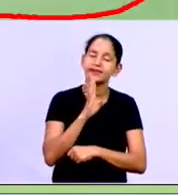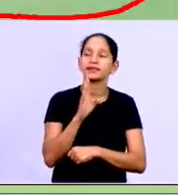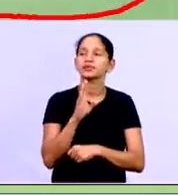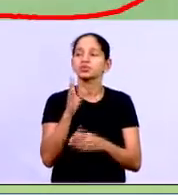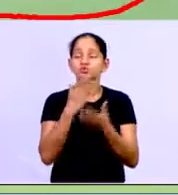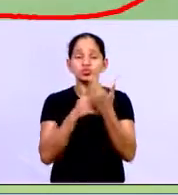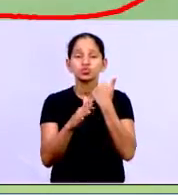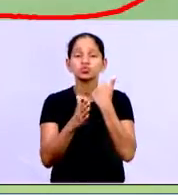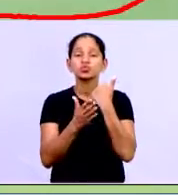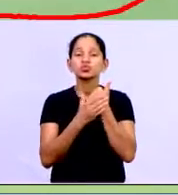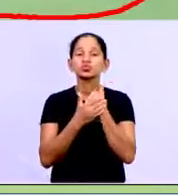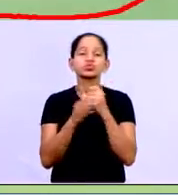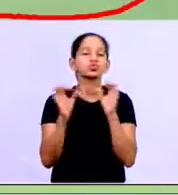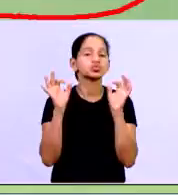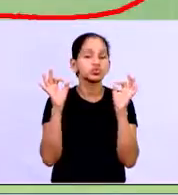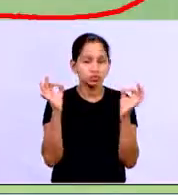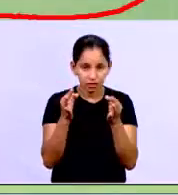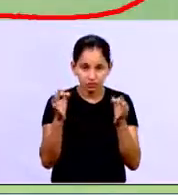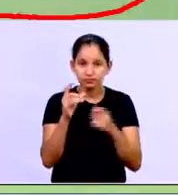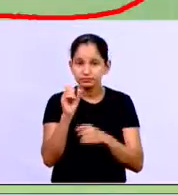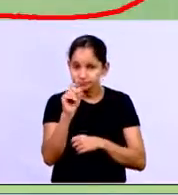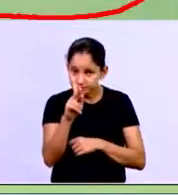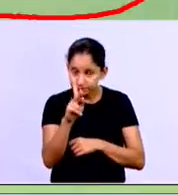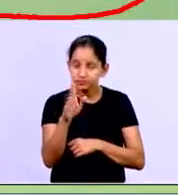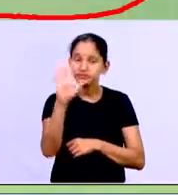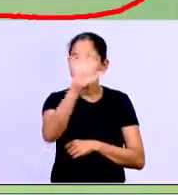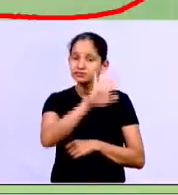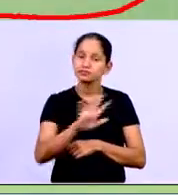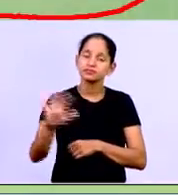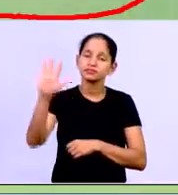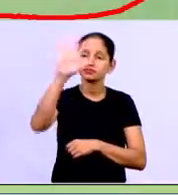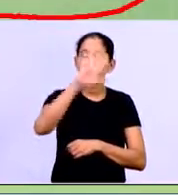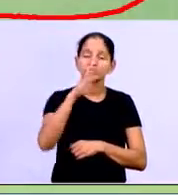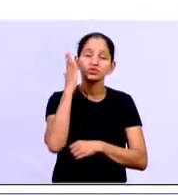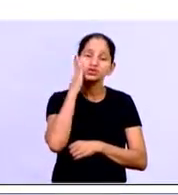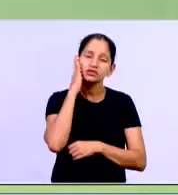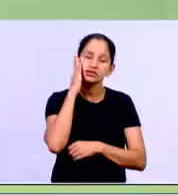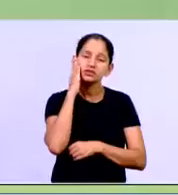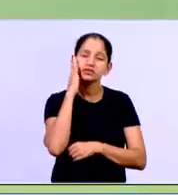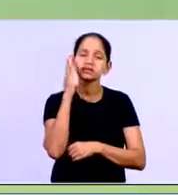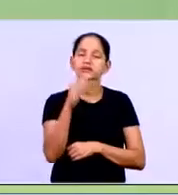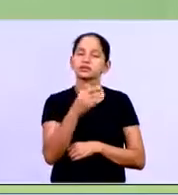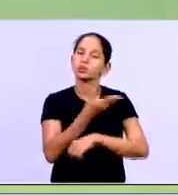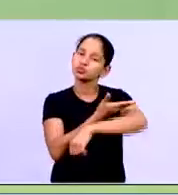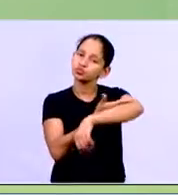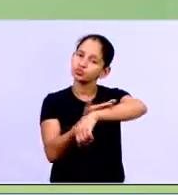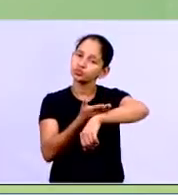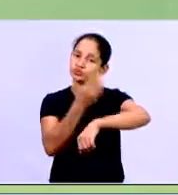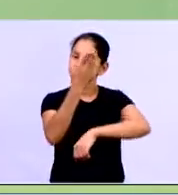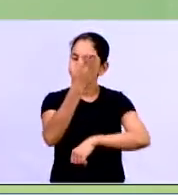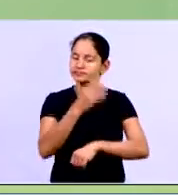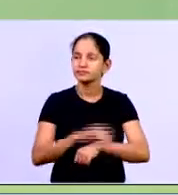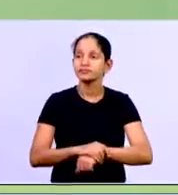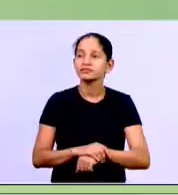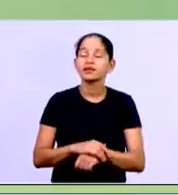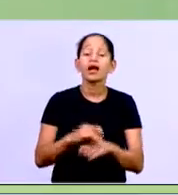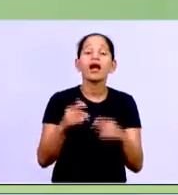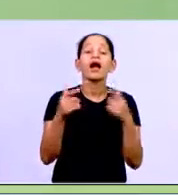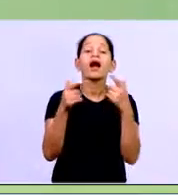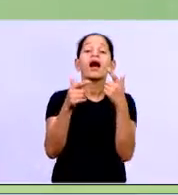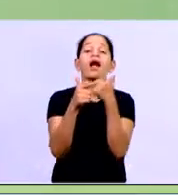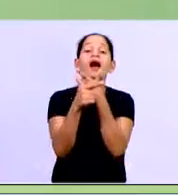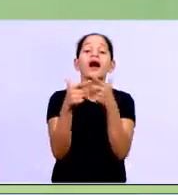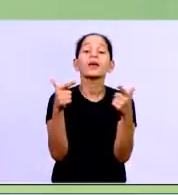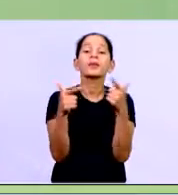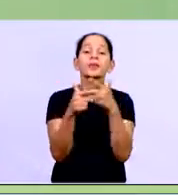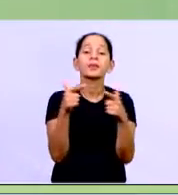E embaixo o I é taxa e N é tempo. Então essa informação vocês já sabem. E aqui nós temos um probleminha. É o mesmo